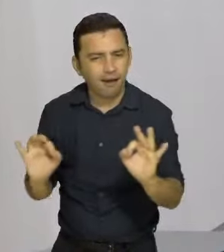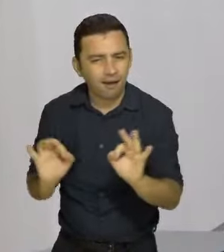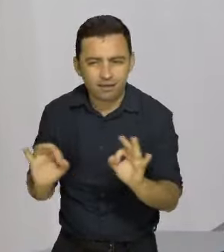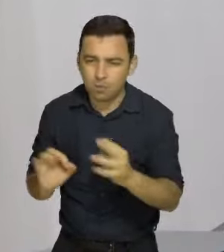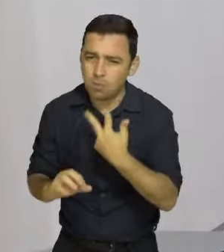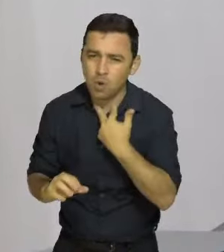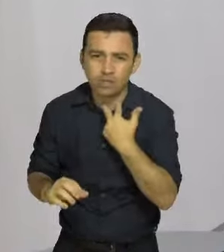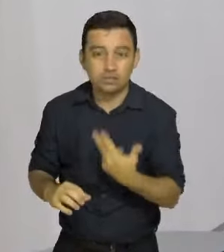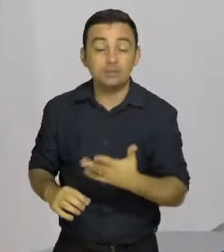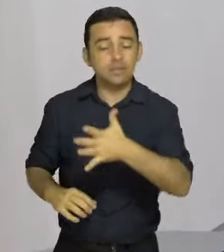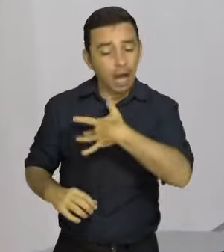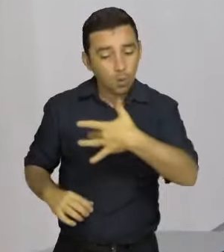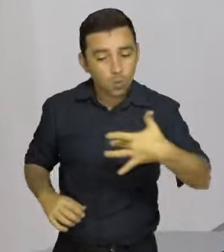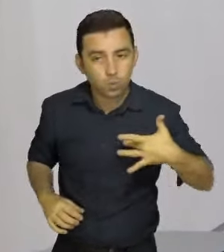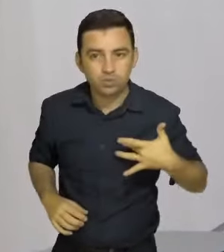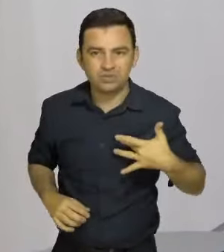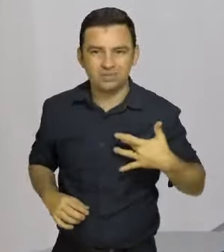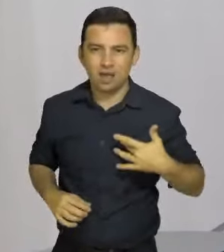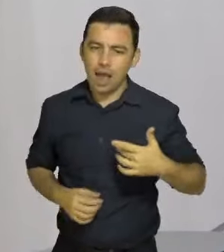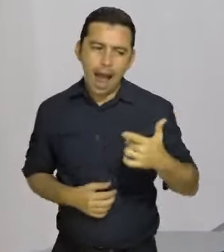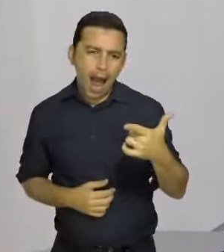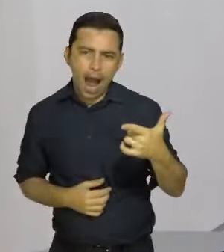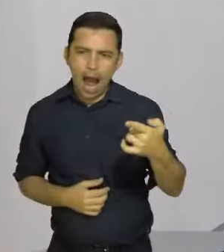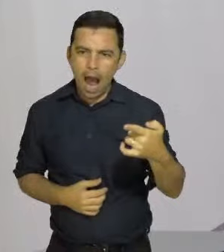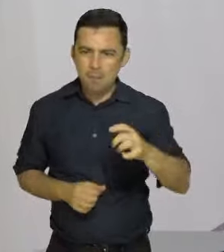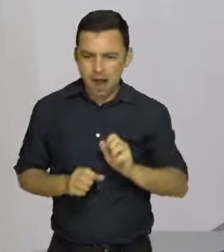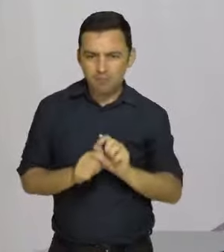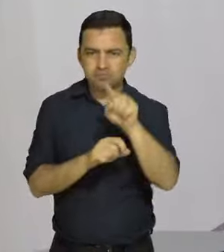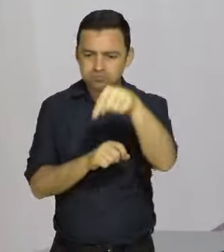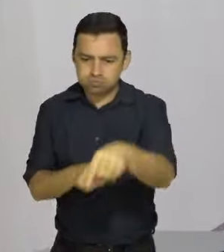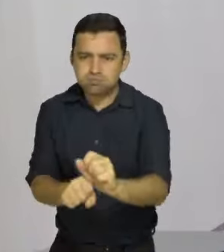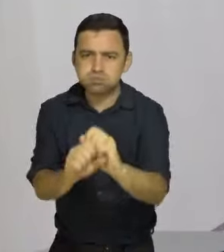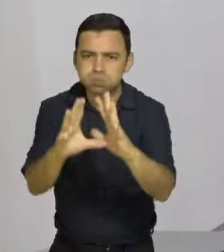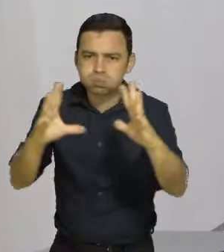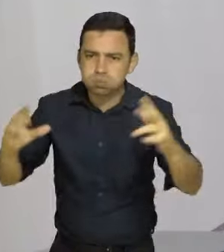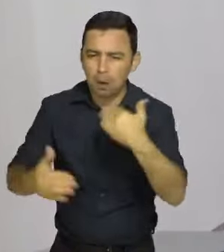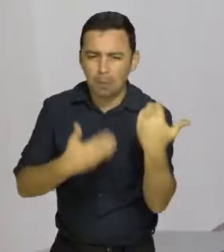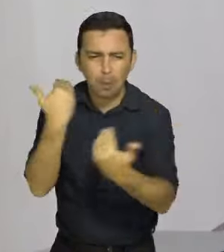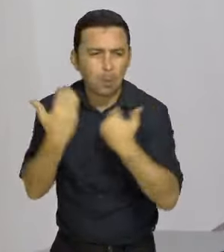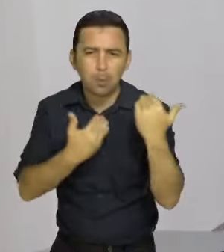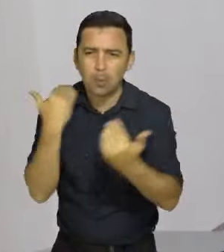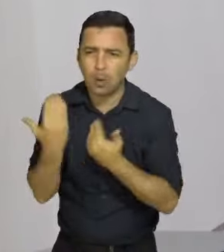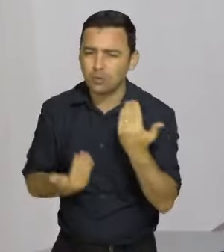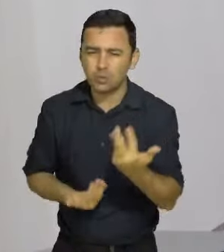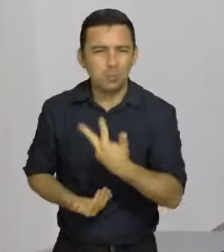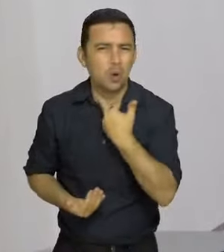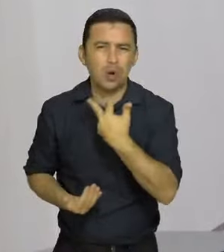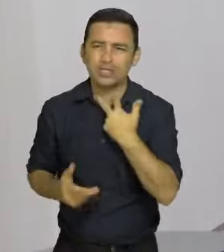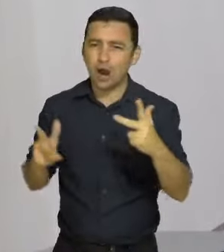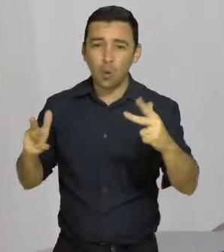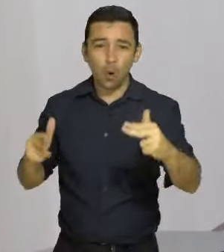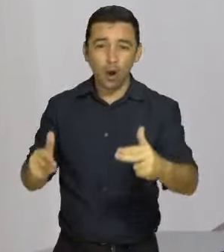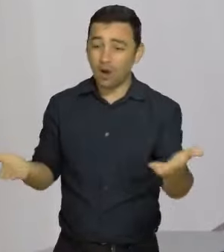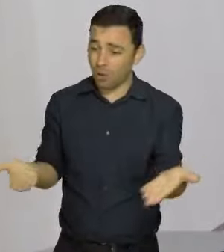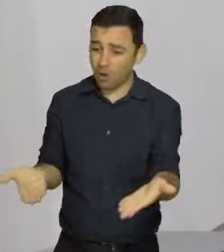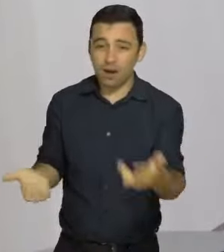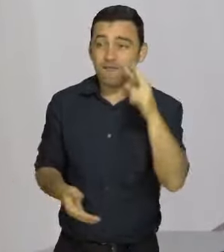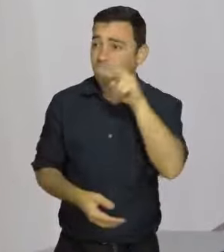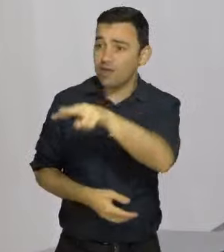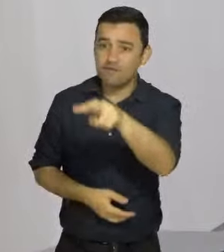não artefatos bélicos ou bombas que matem e destroem, como as que estamos vendo agora